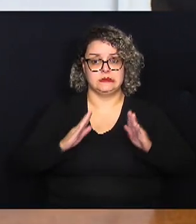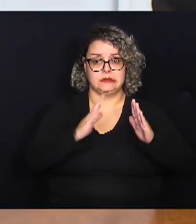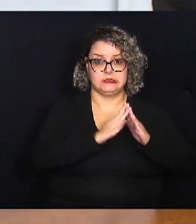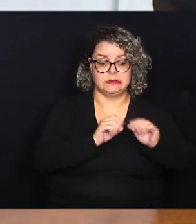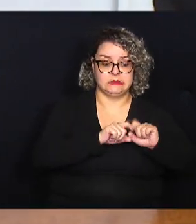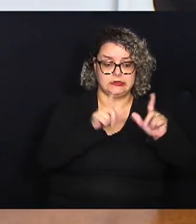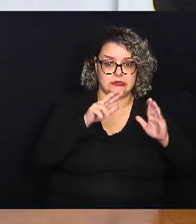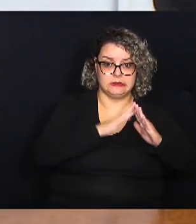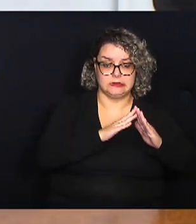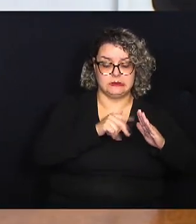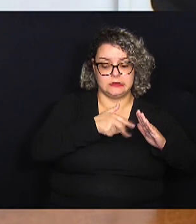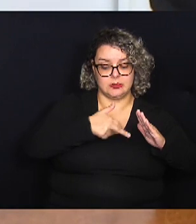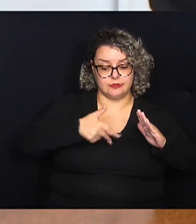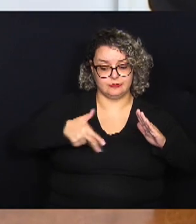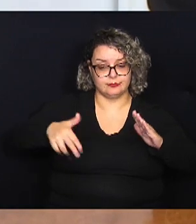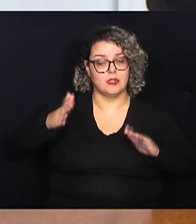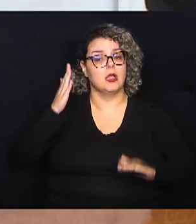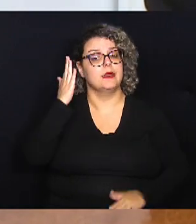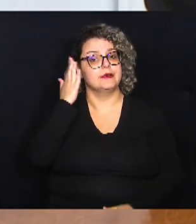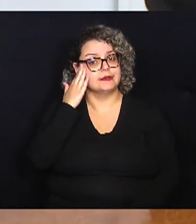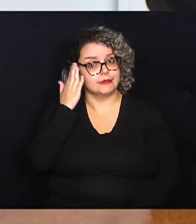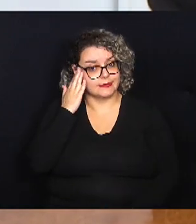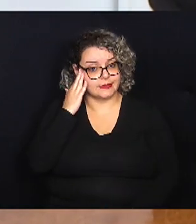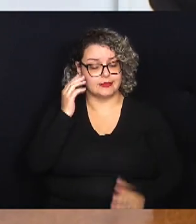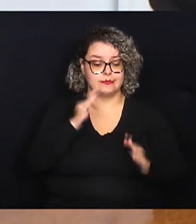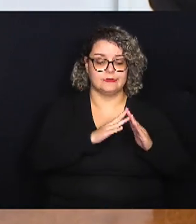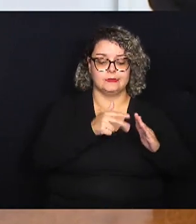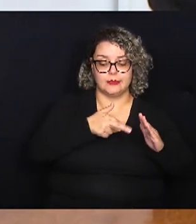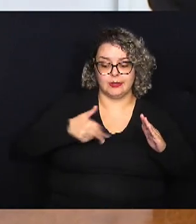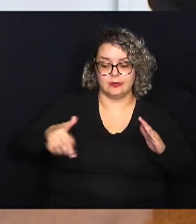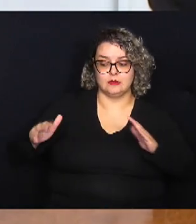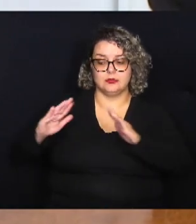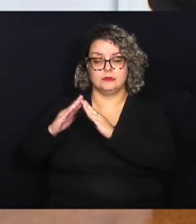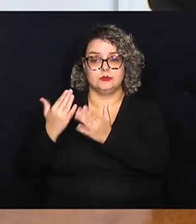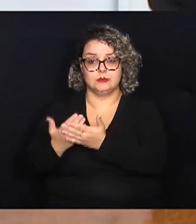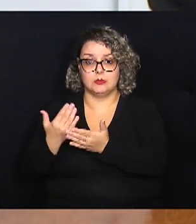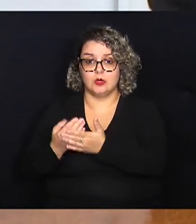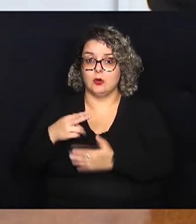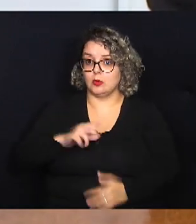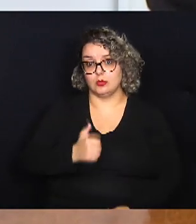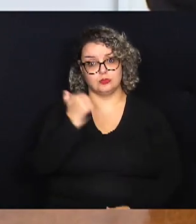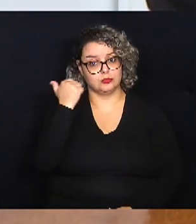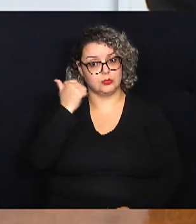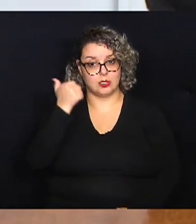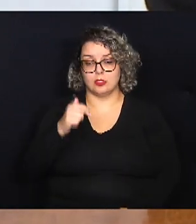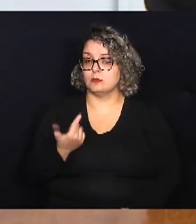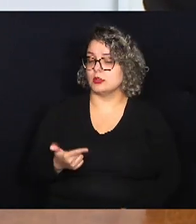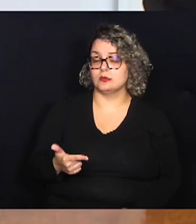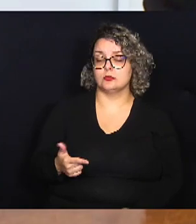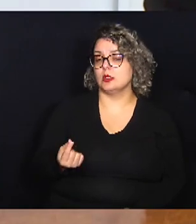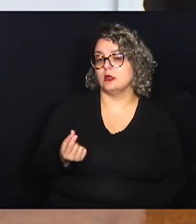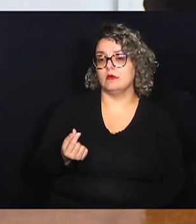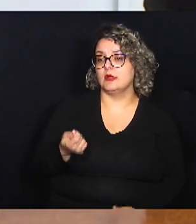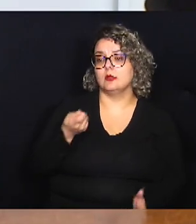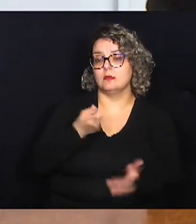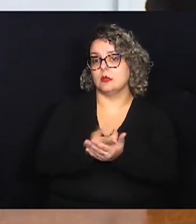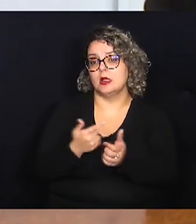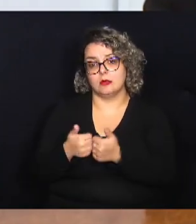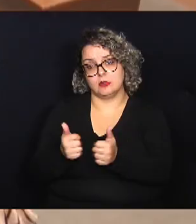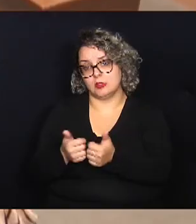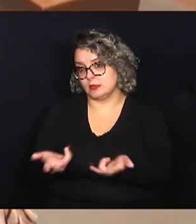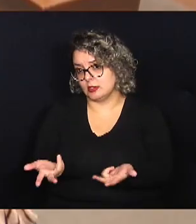pé, como a gente sabe aqui, muitas pessoas vão a pé ao local ou através de carona porque não tem esse valor para poder estar indo ao